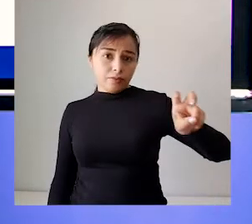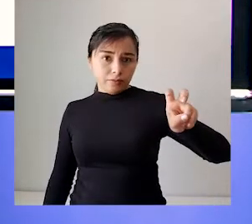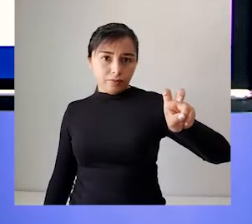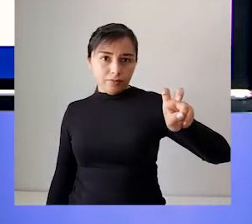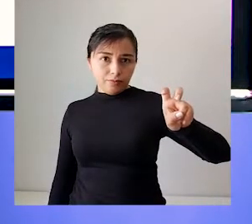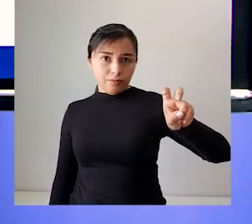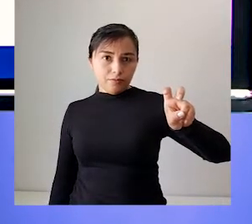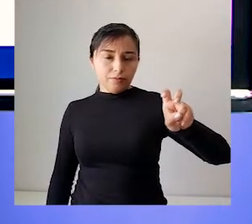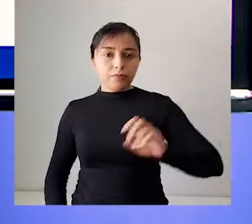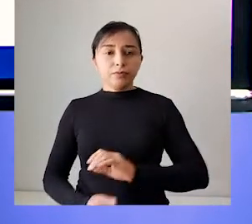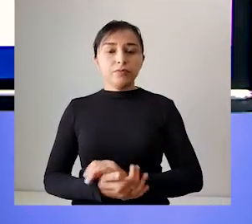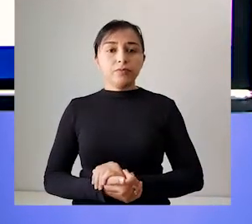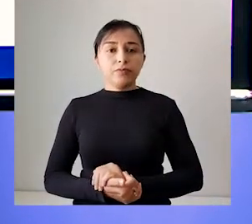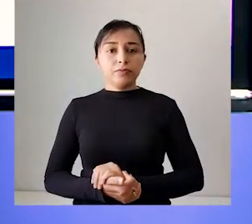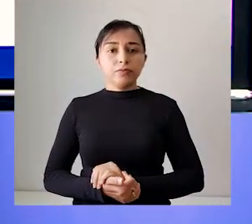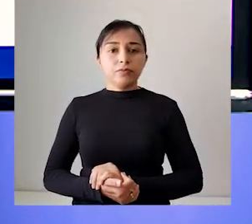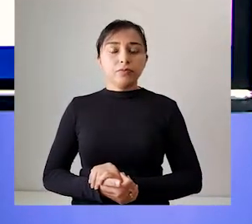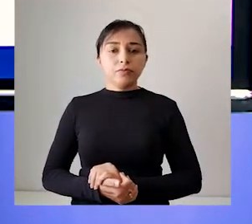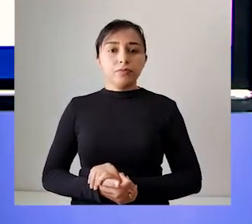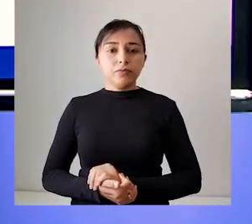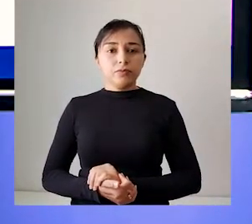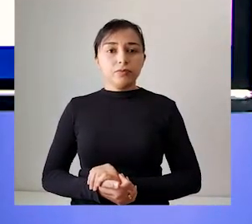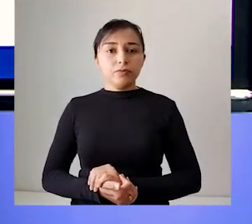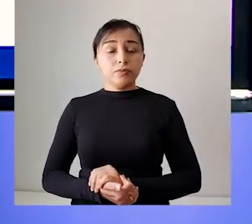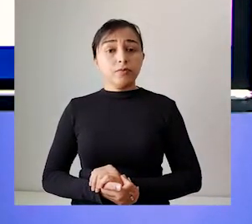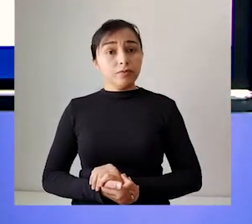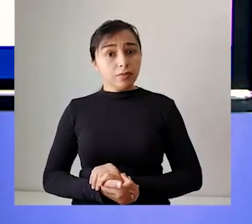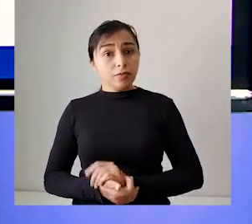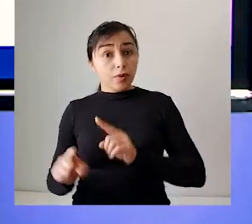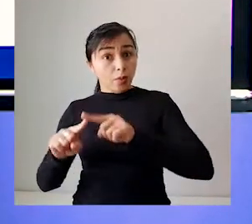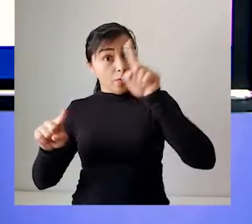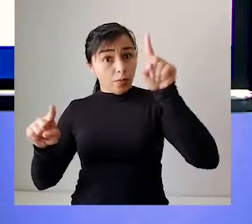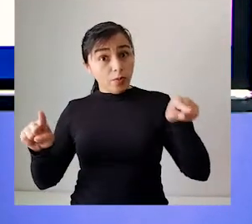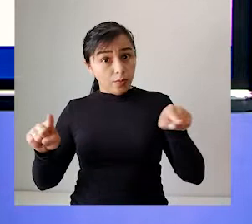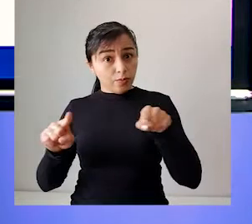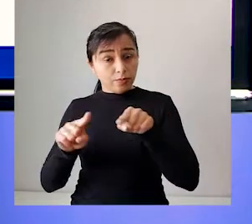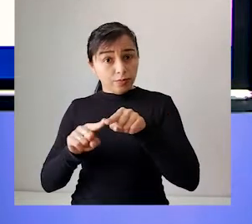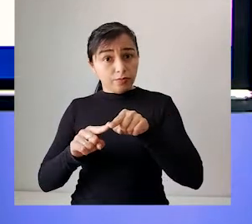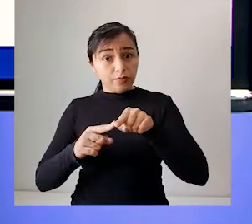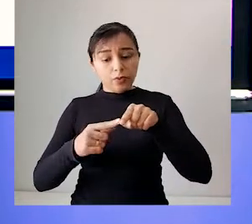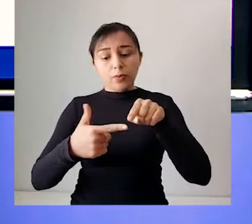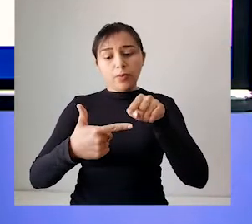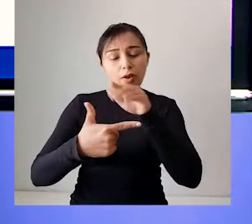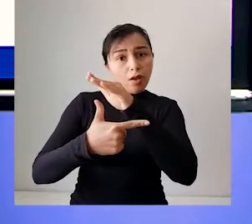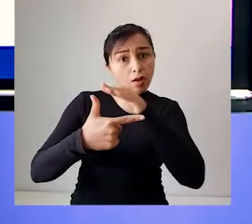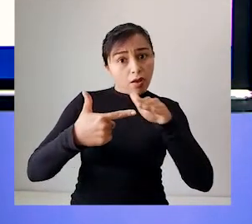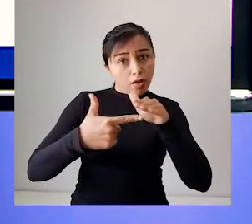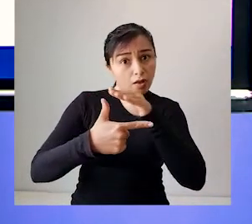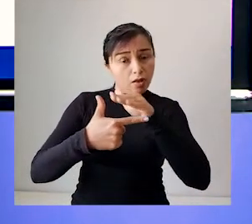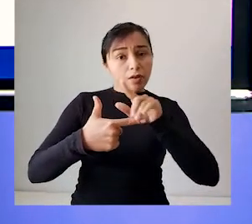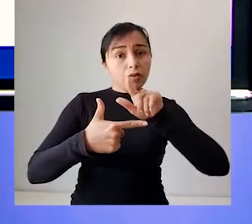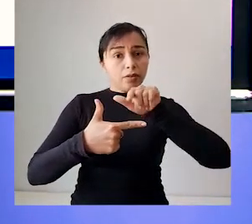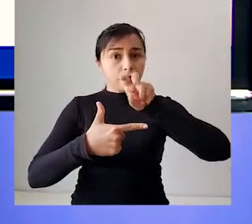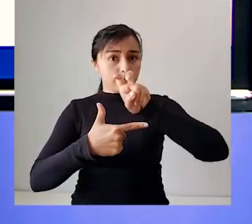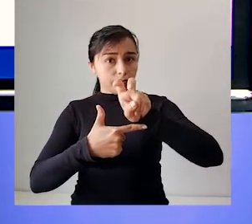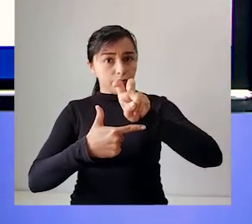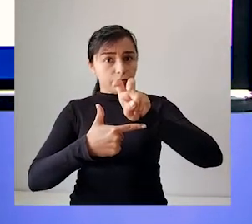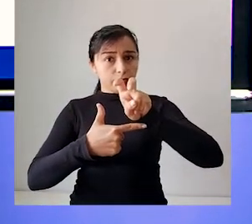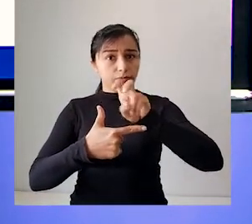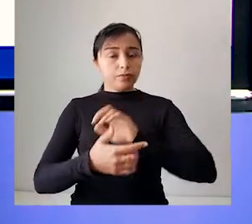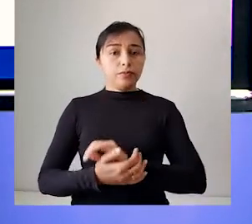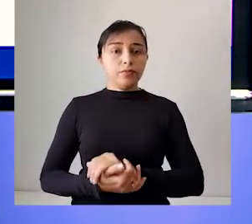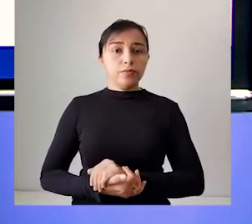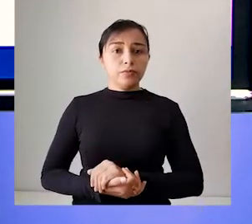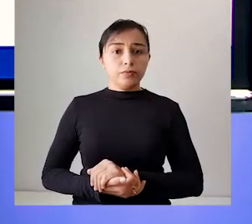a 5. Então, quer dizer que nesse exemplo, o nosso triângulo retângulo tem a hipotenusa de lado igual a